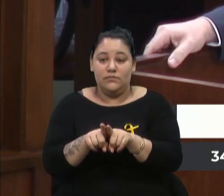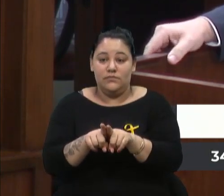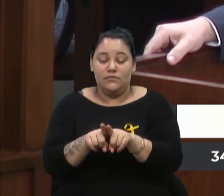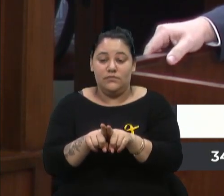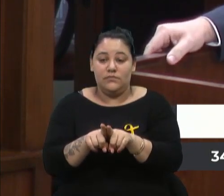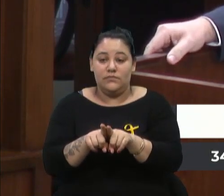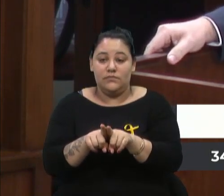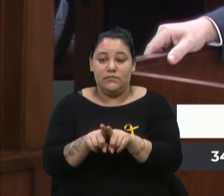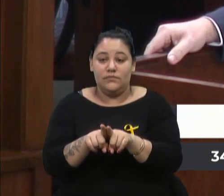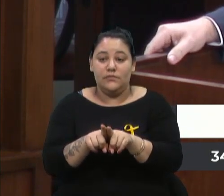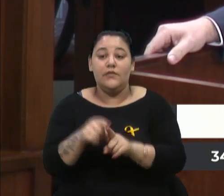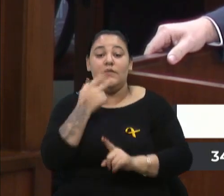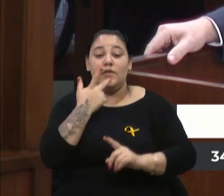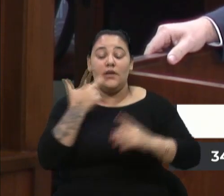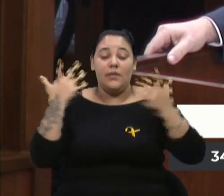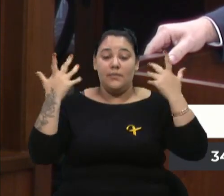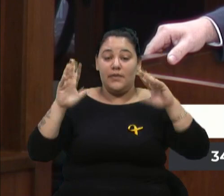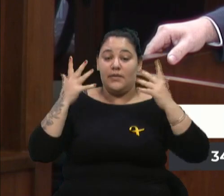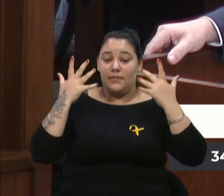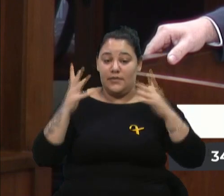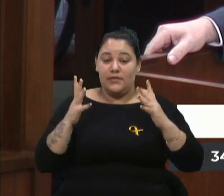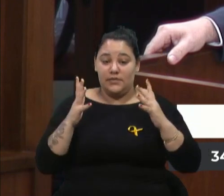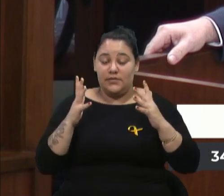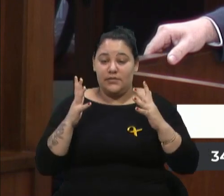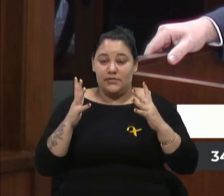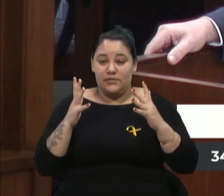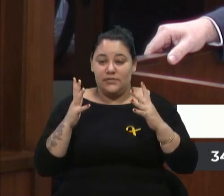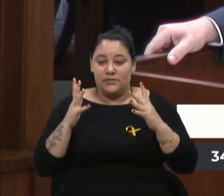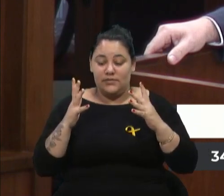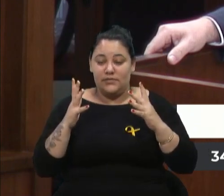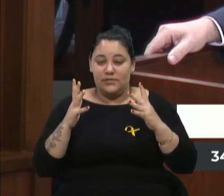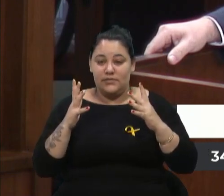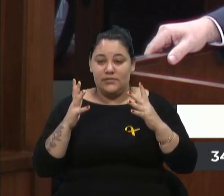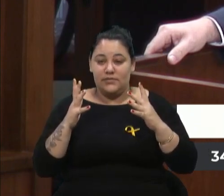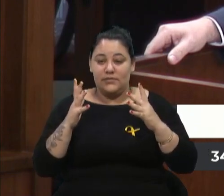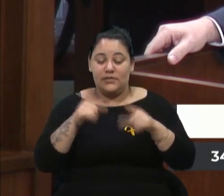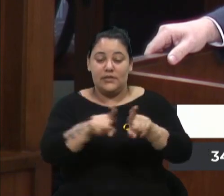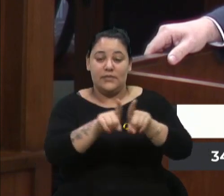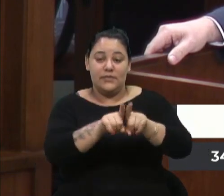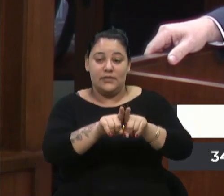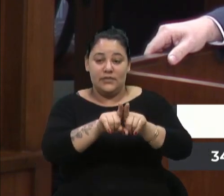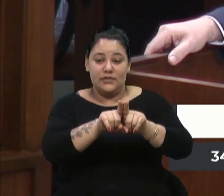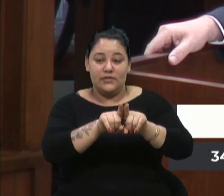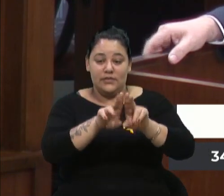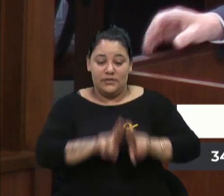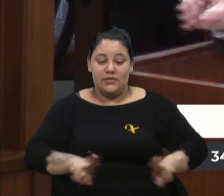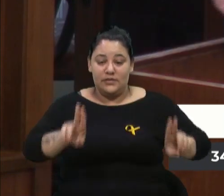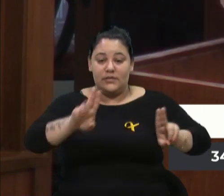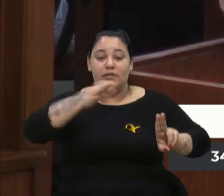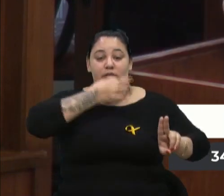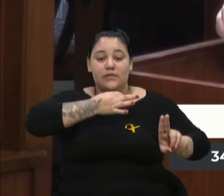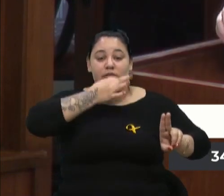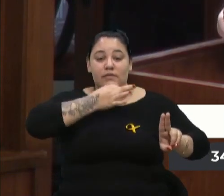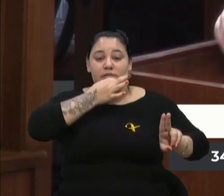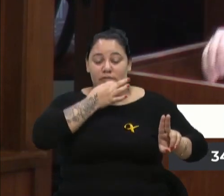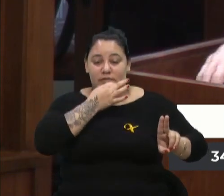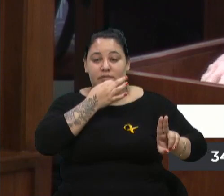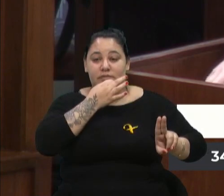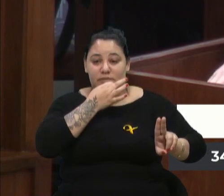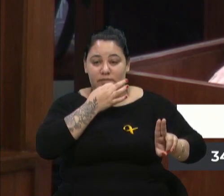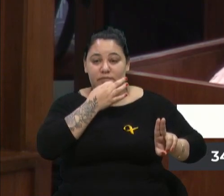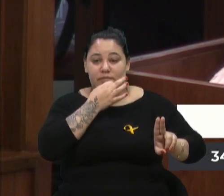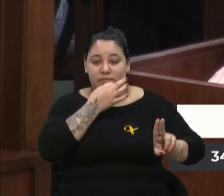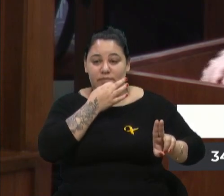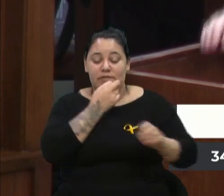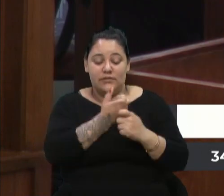os parabéns à administração municipal, também à Universidade de Caxias do Sul, por essa questão tão